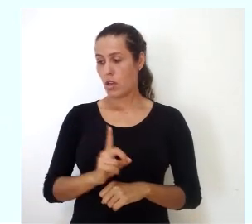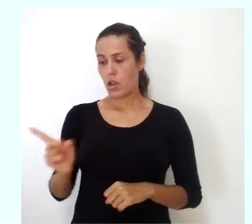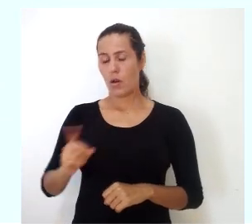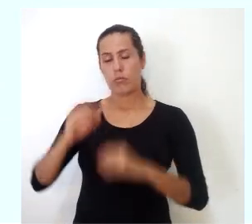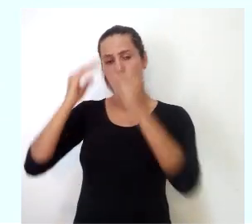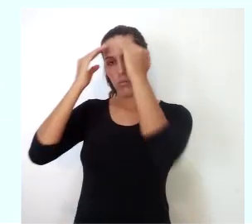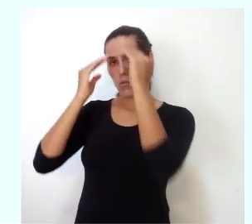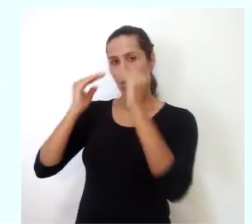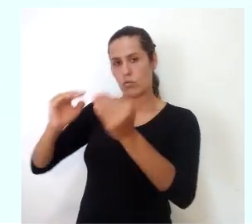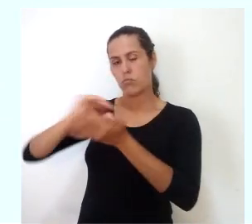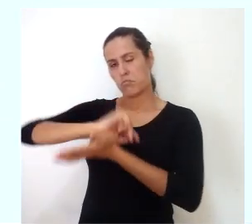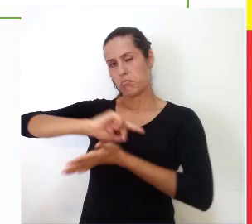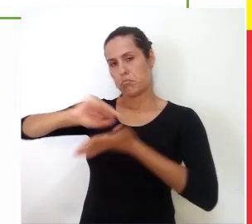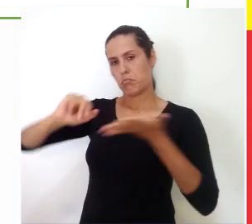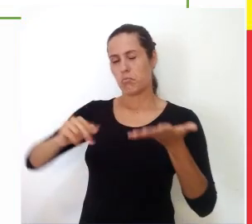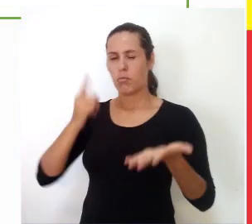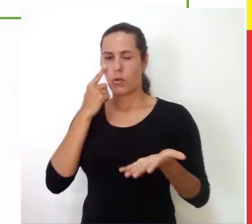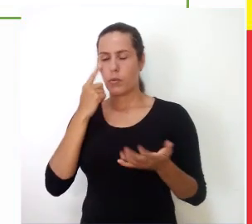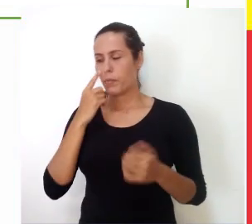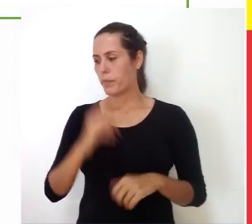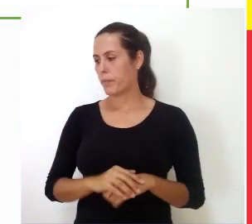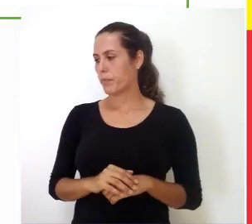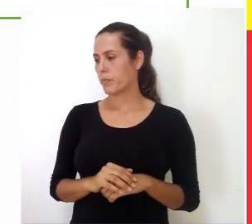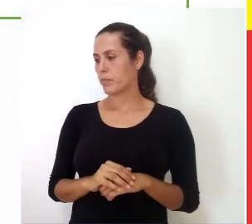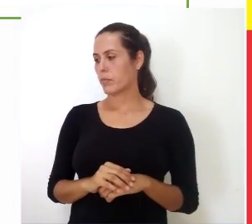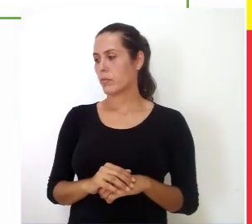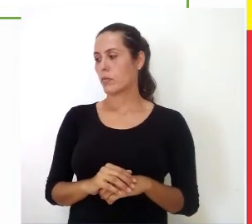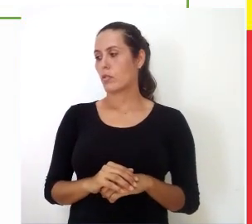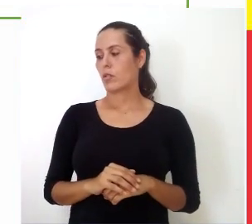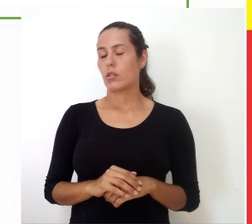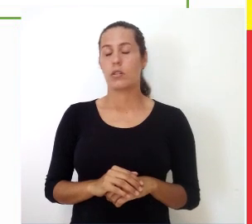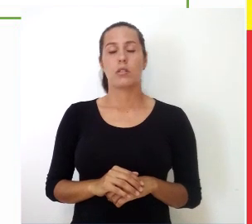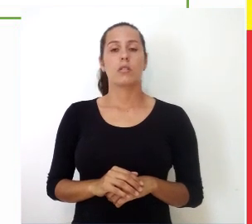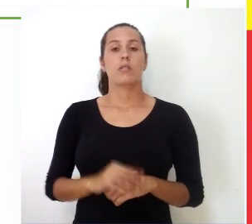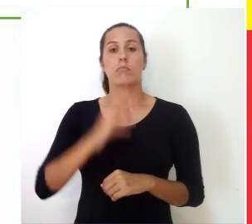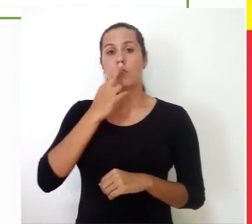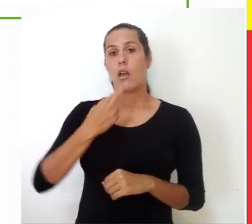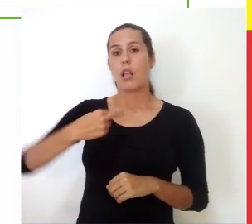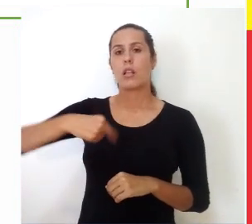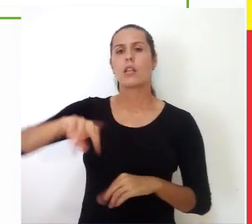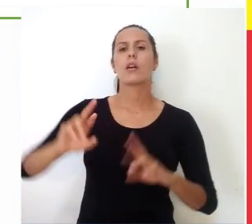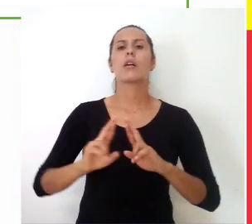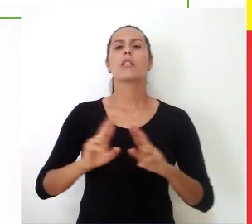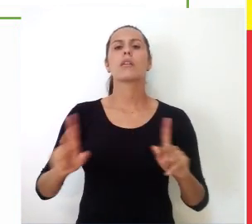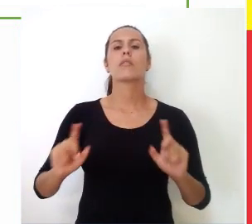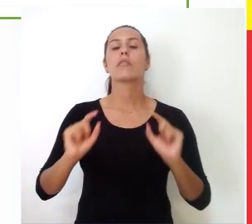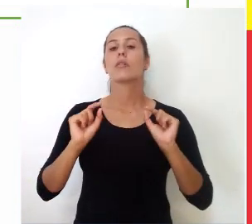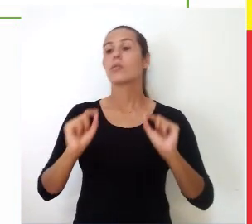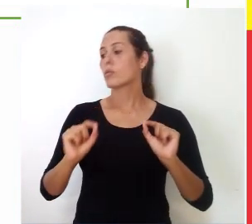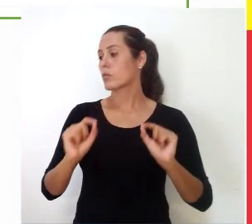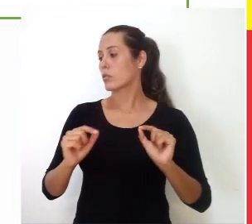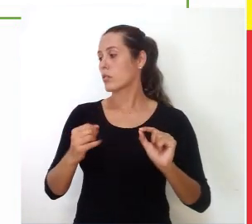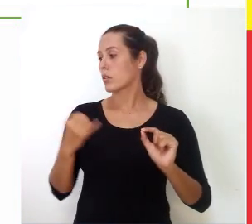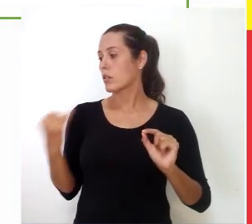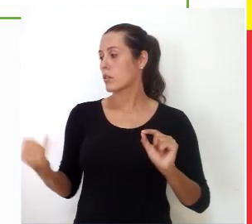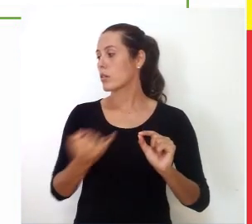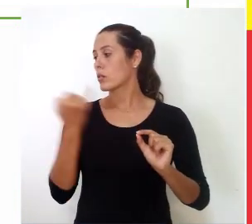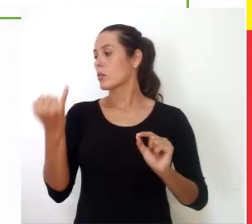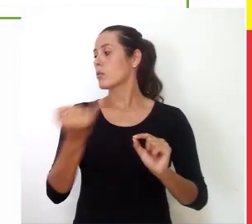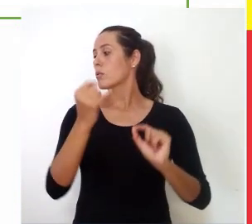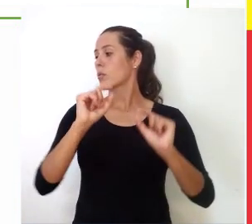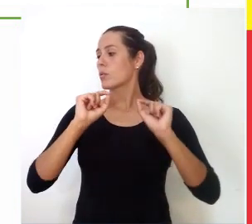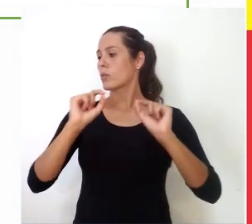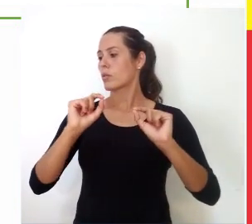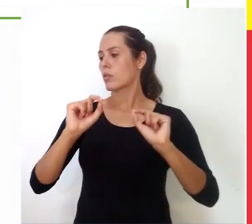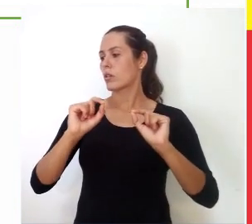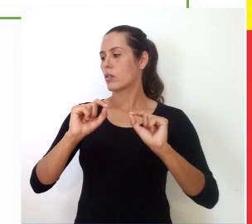certo? Então, vamos lá aqui. Nas diferentes religiões, o que é incondicional é a exigência ética.